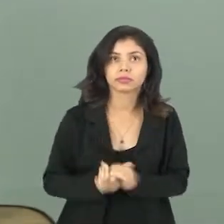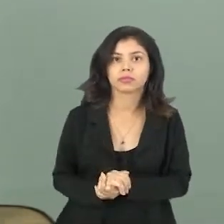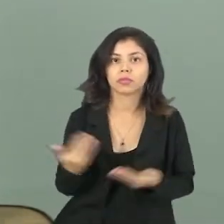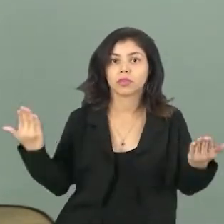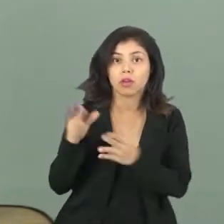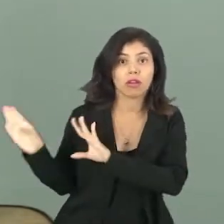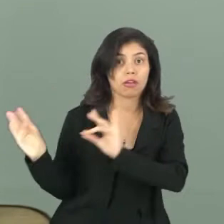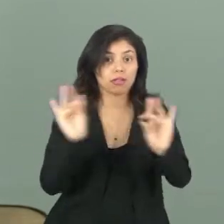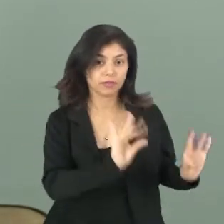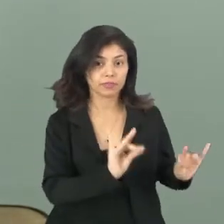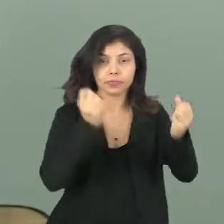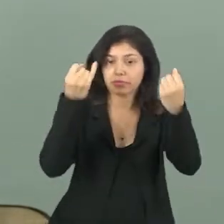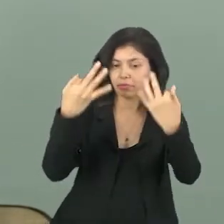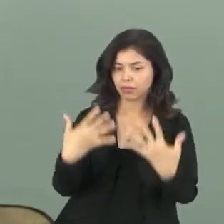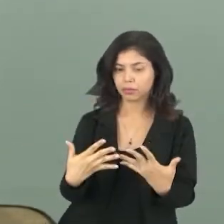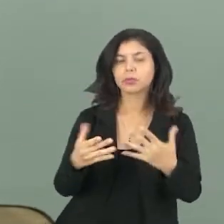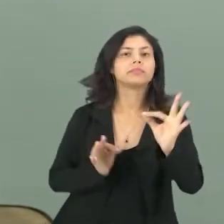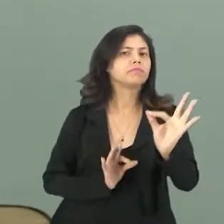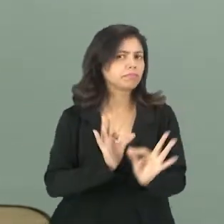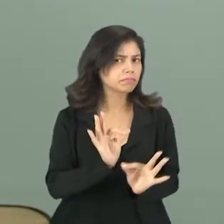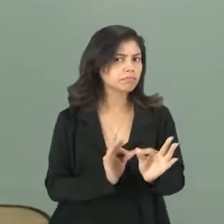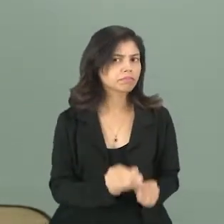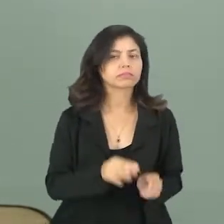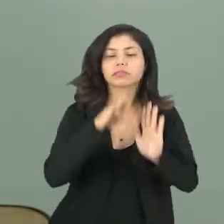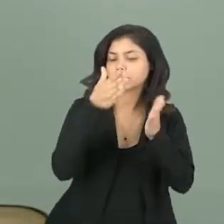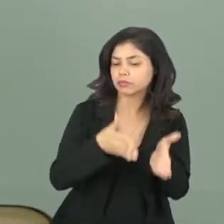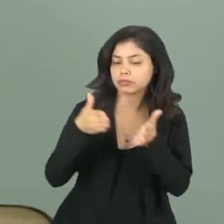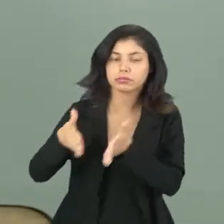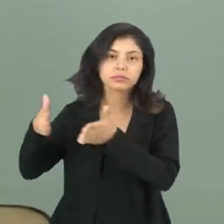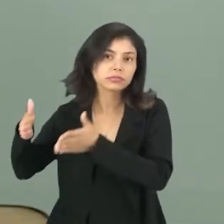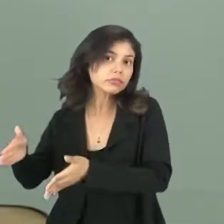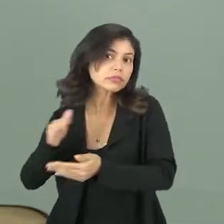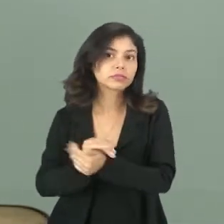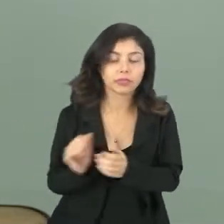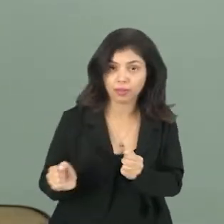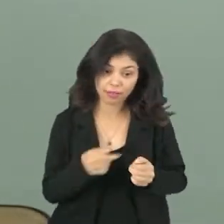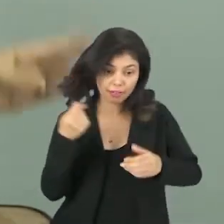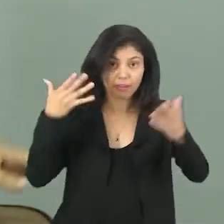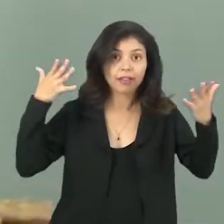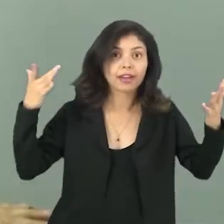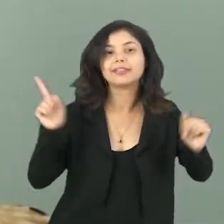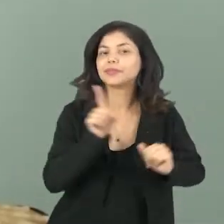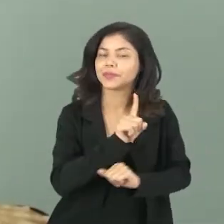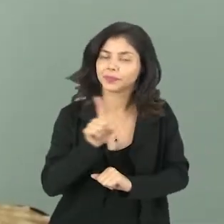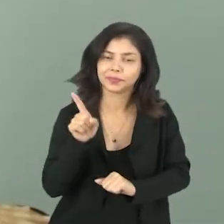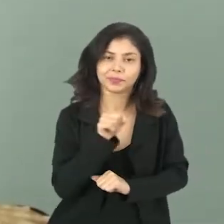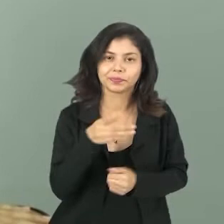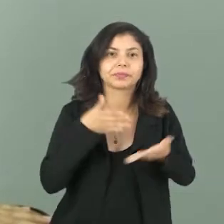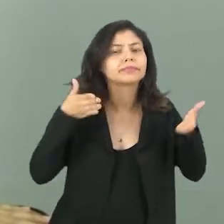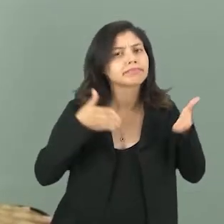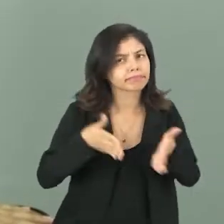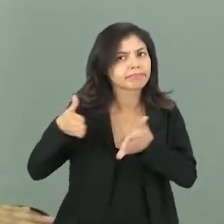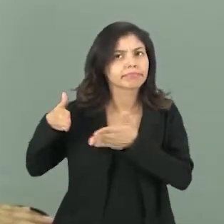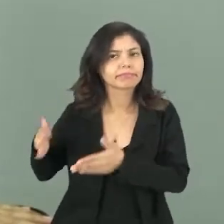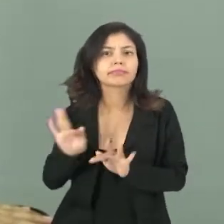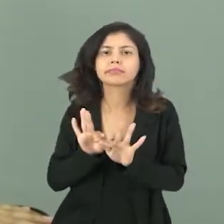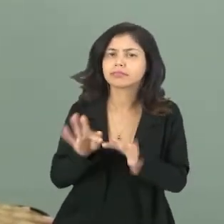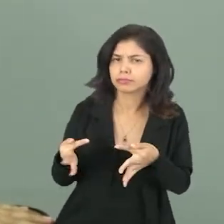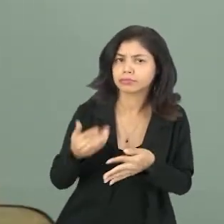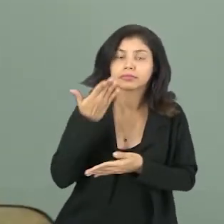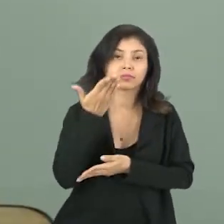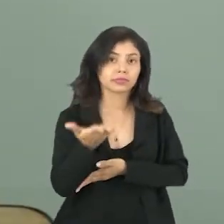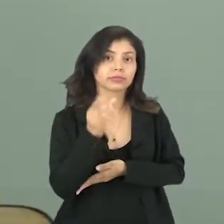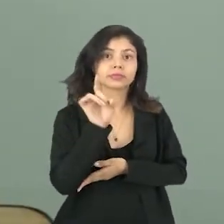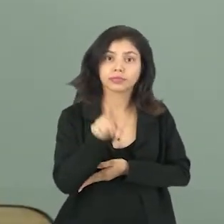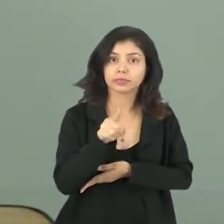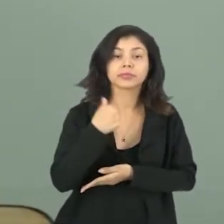eu trouxe aqui vou explicar para vocês que passa serão esses serão Passos Mágicos não dormia são Passos simples que baixa